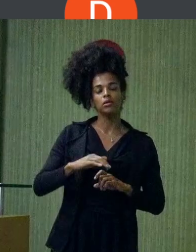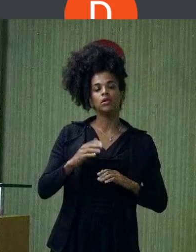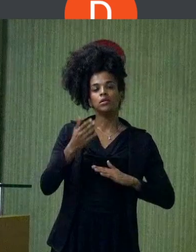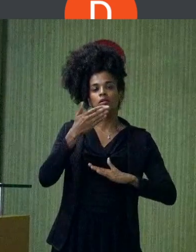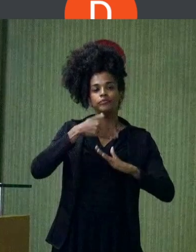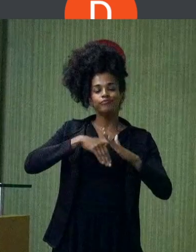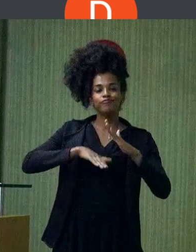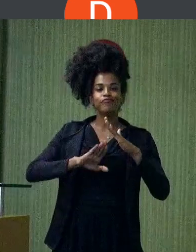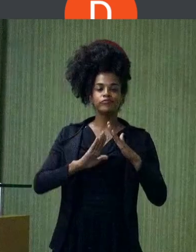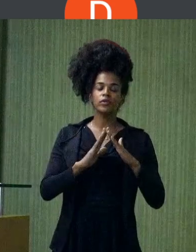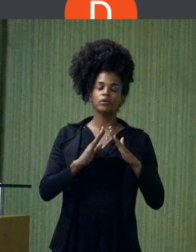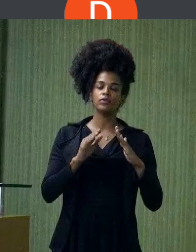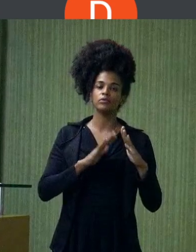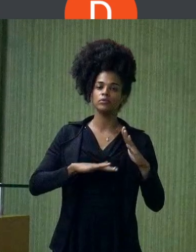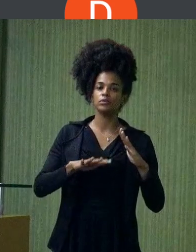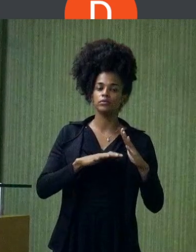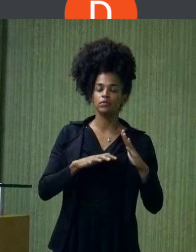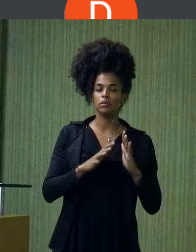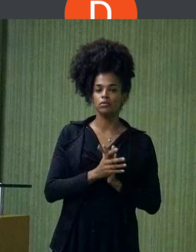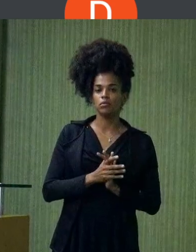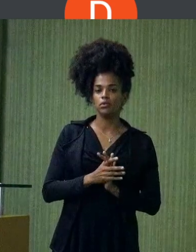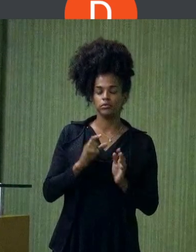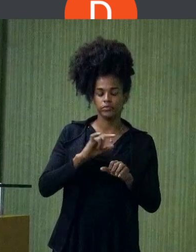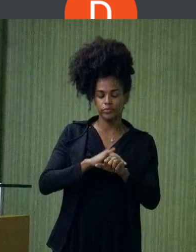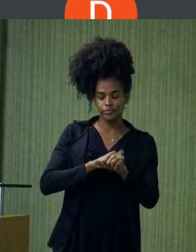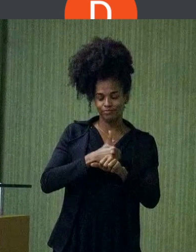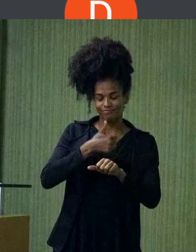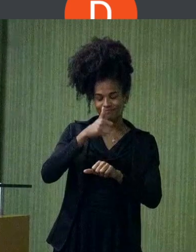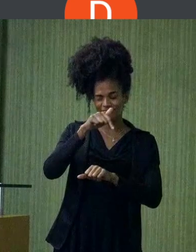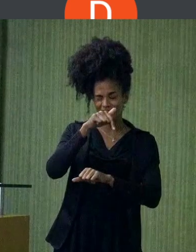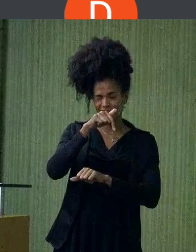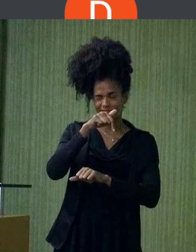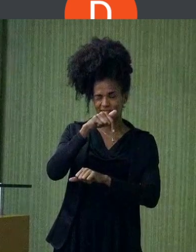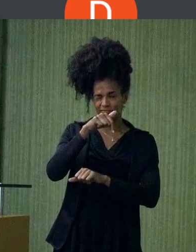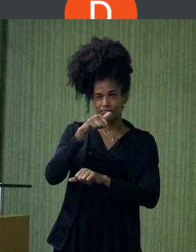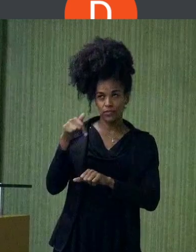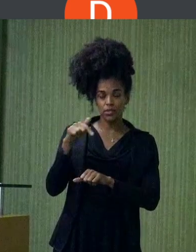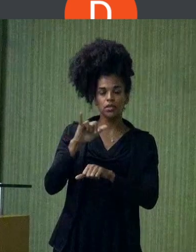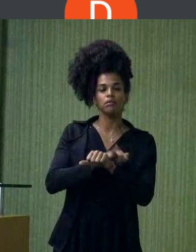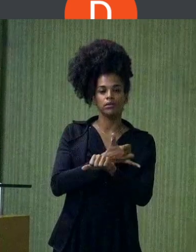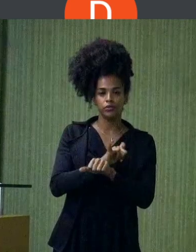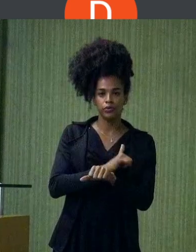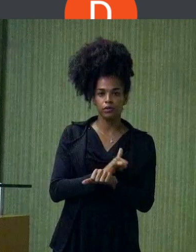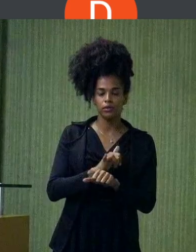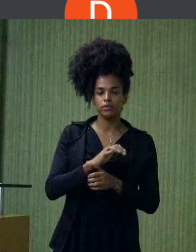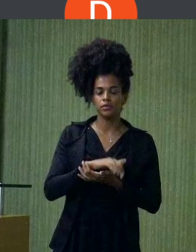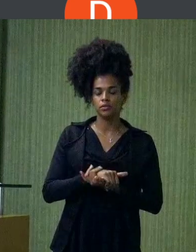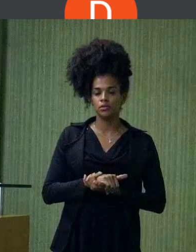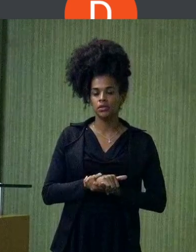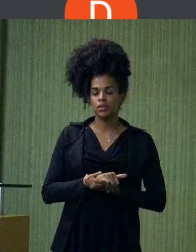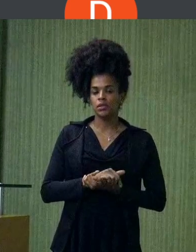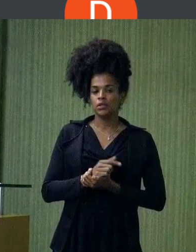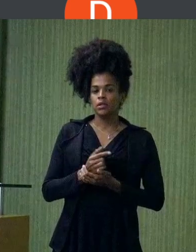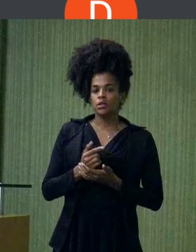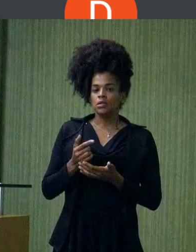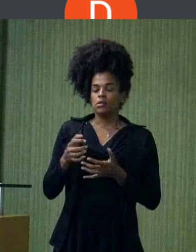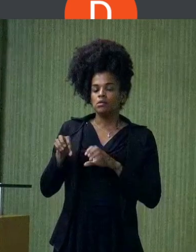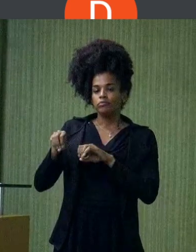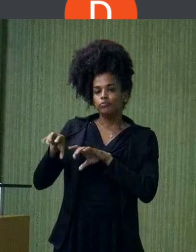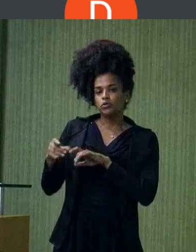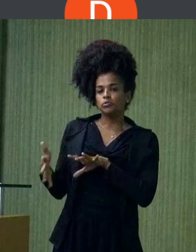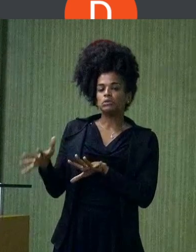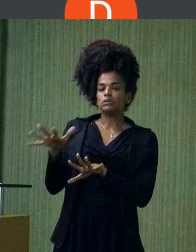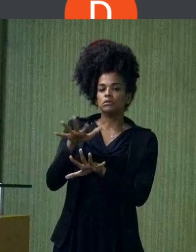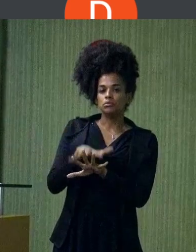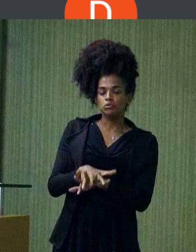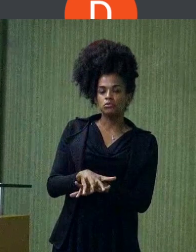ah são propostas aí 17 estratégias a Educação Especial na Perspectiva da educação inclusiva e educação biling